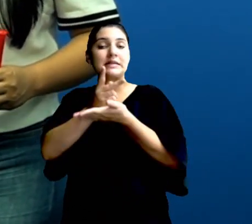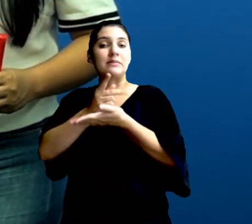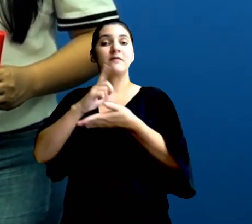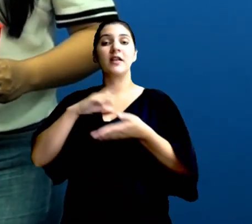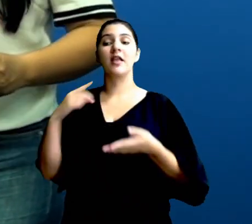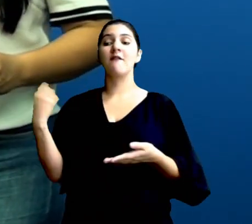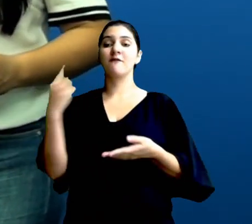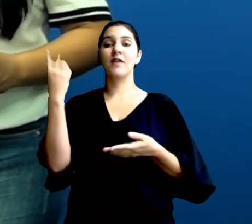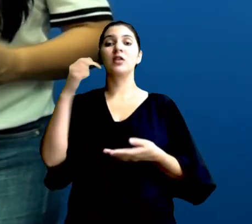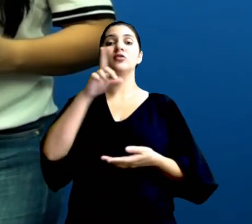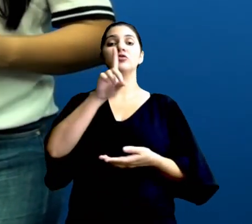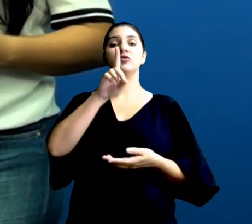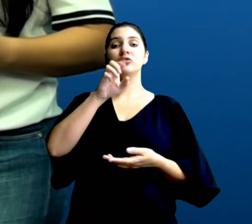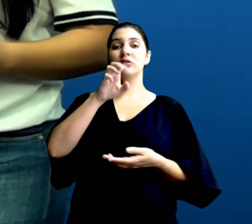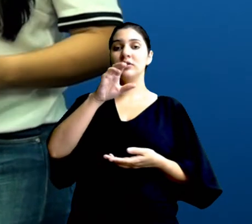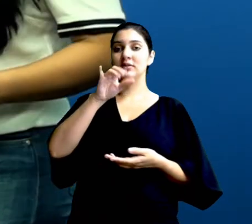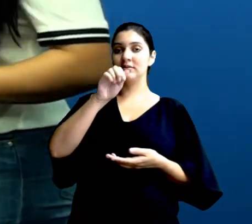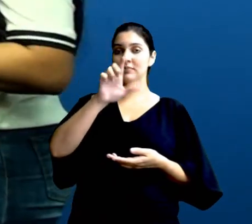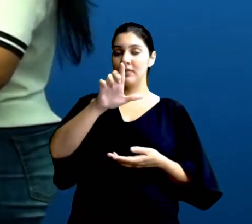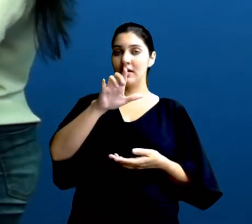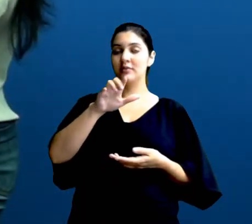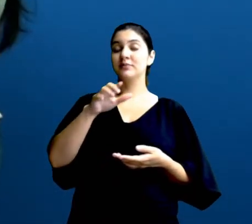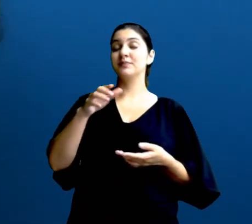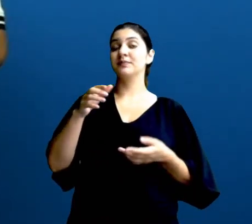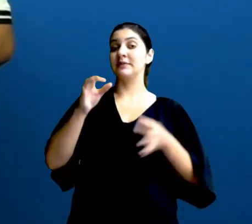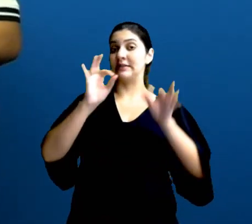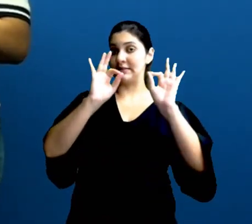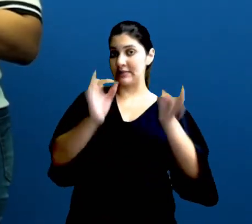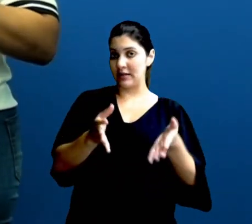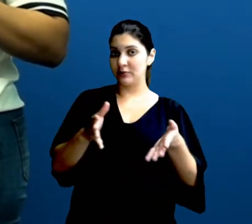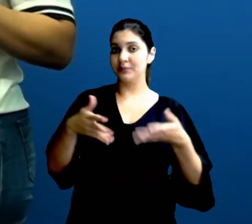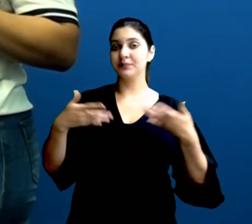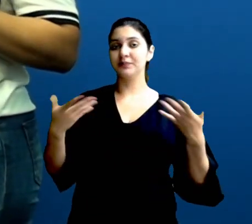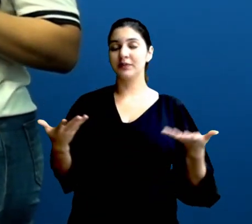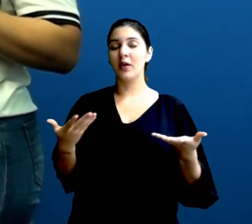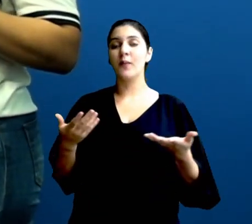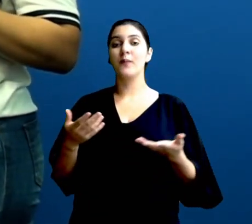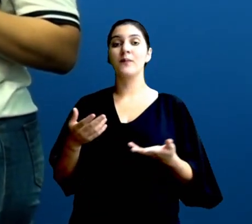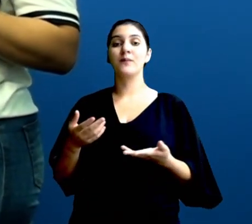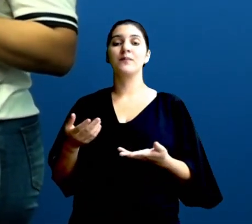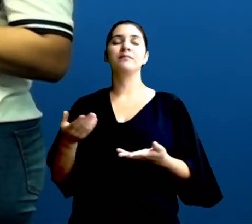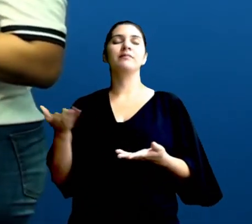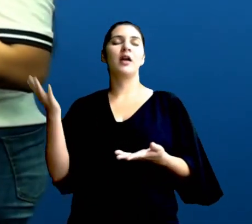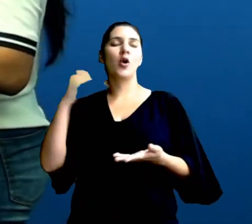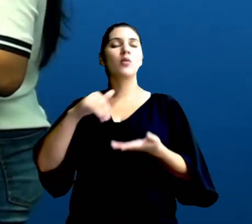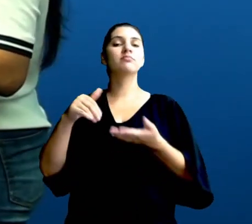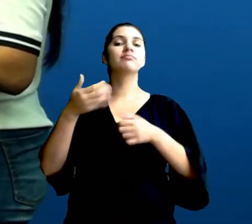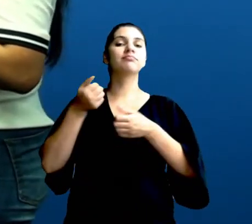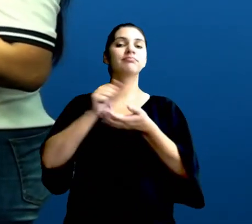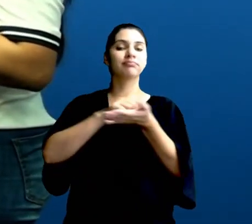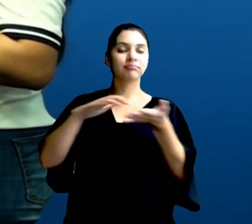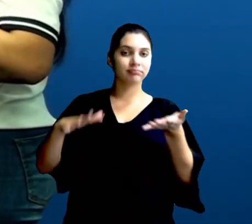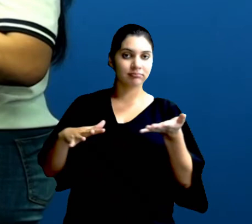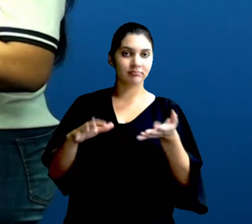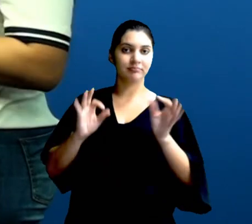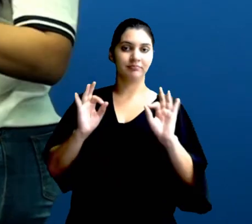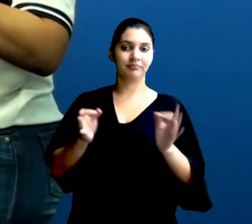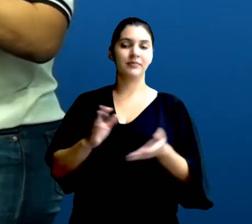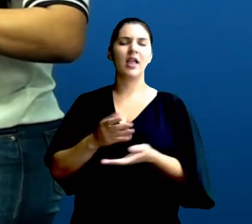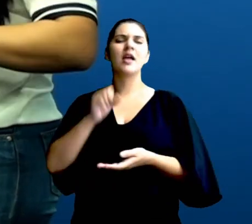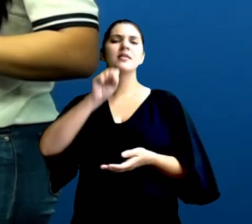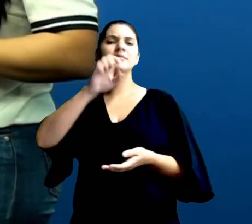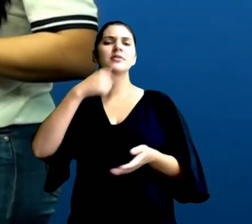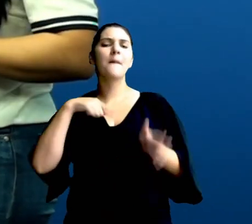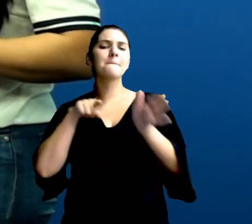valores decimais, tá certo? Então, vamos para o nosso exercício? Vamos aí. Se